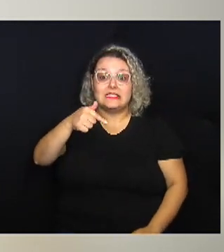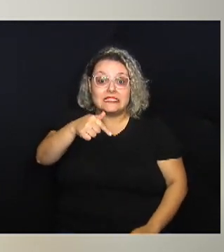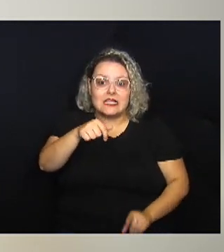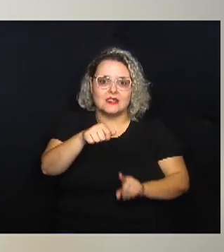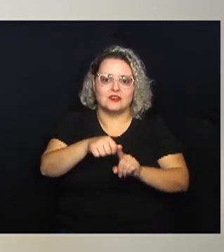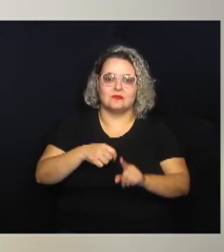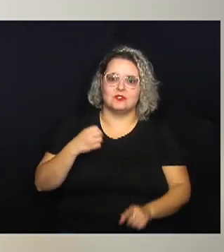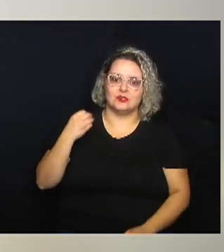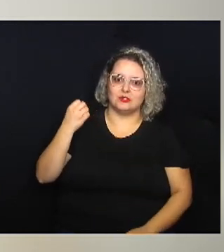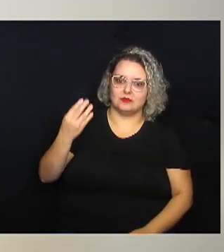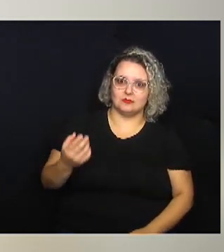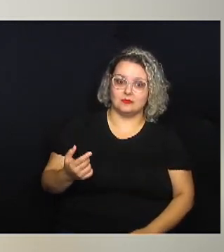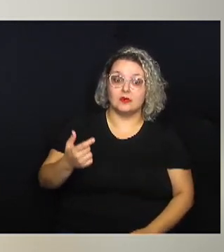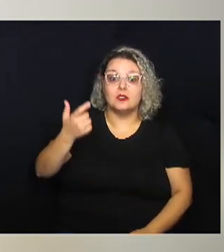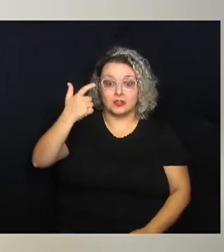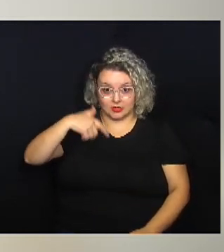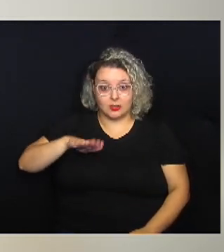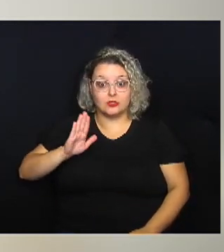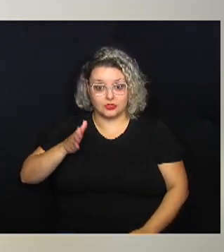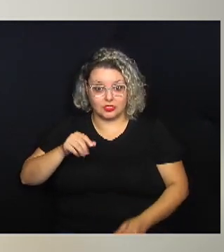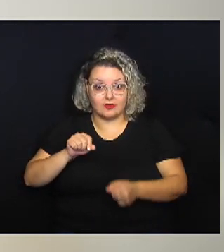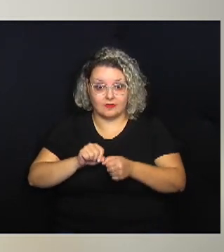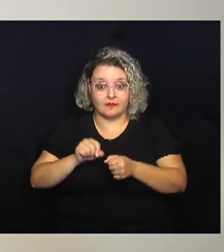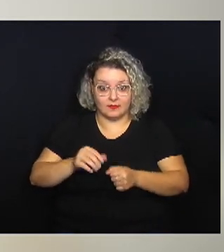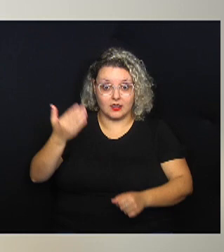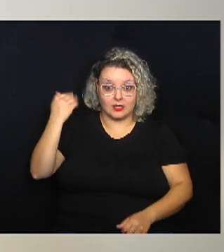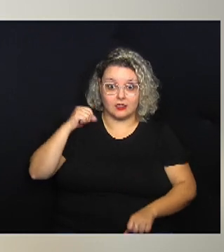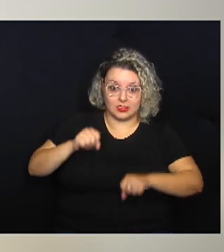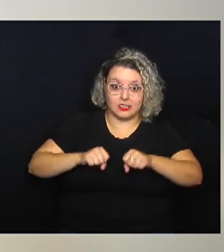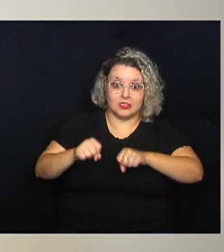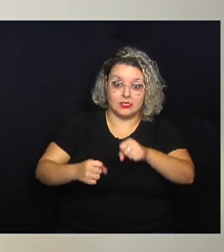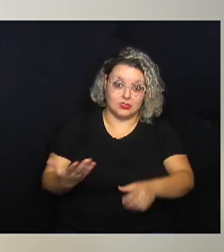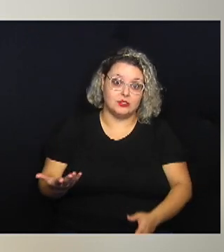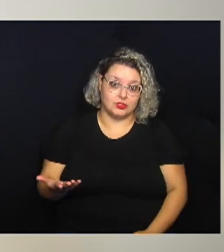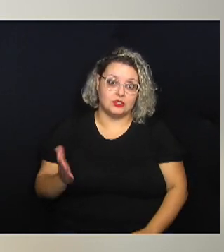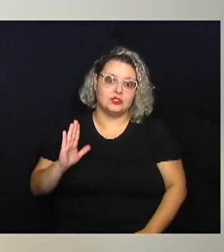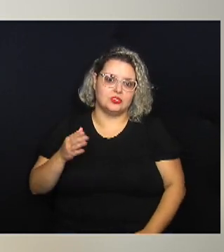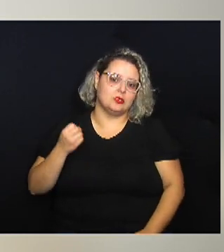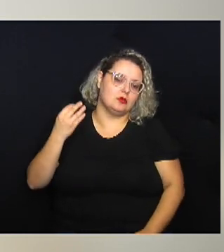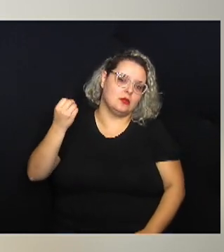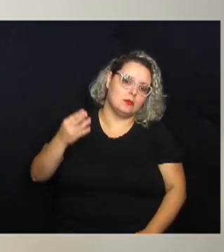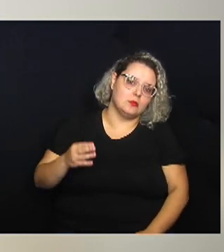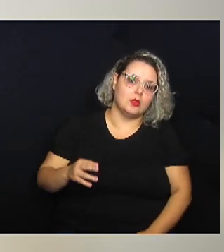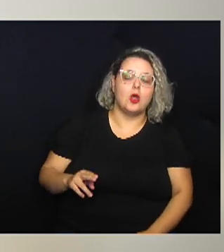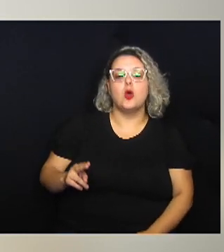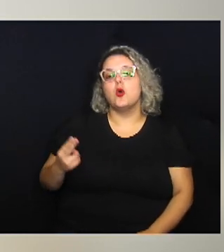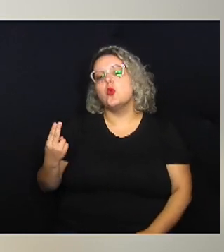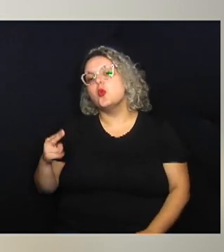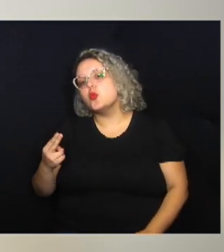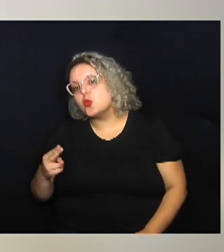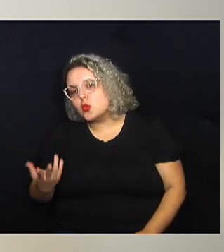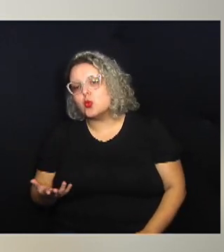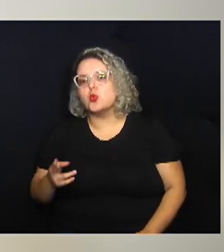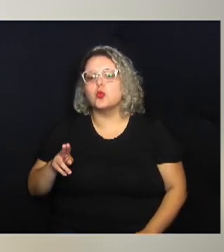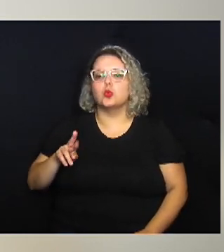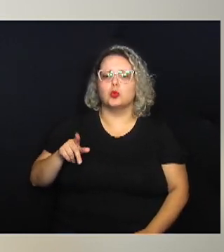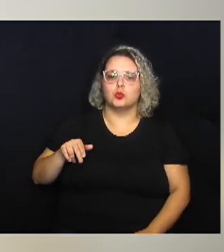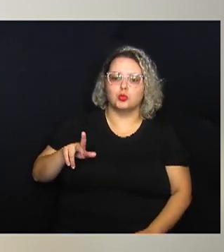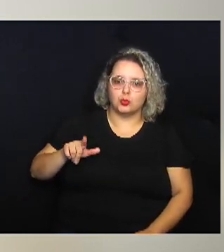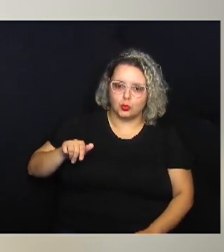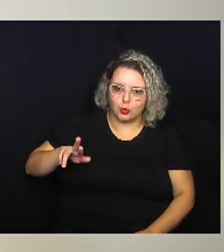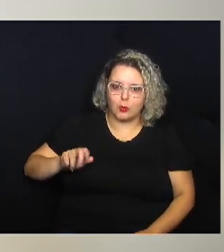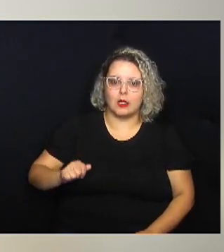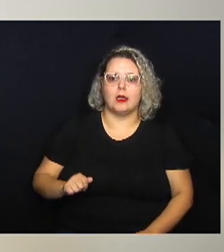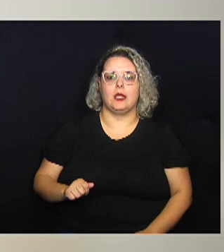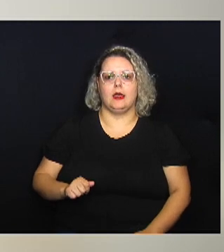e eu já tinha feito algumas outras viagens antes de bicicleta né então eu já tinha viajado por Uruguai em 2016 para a